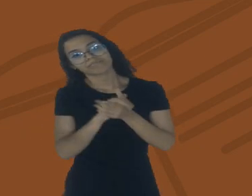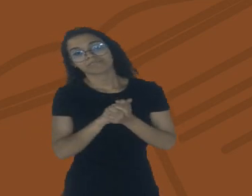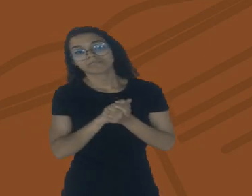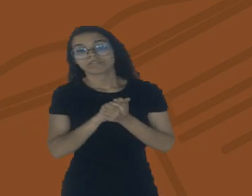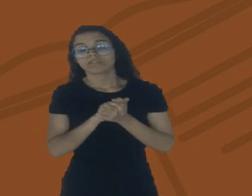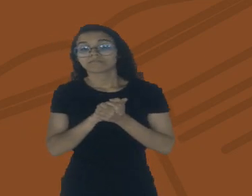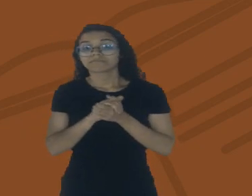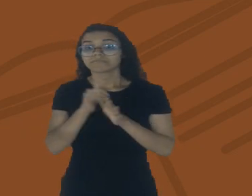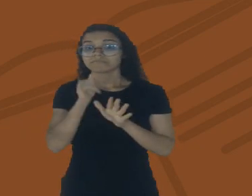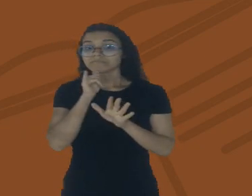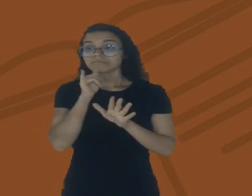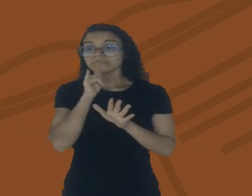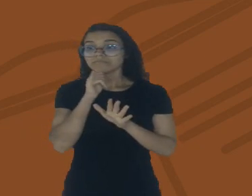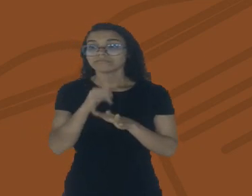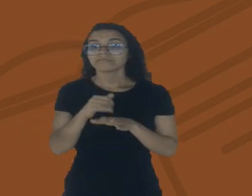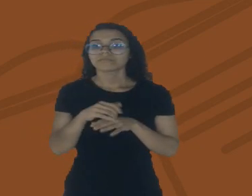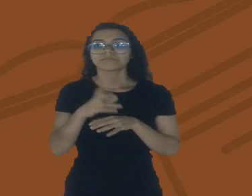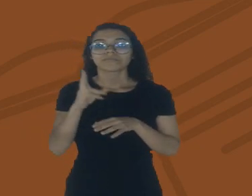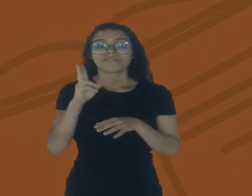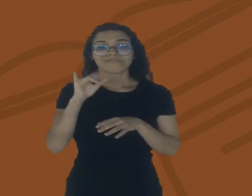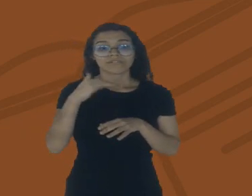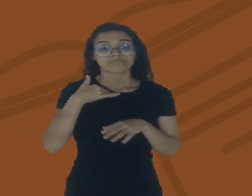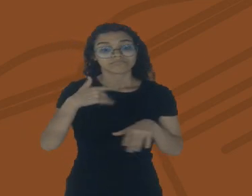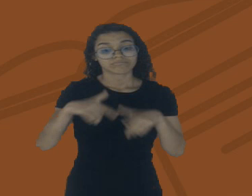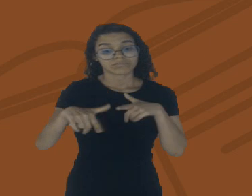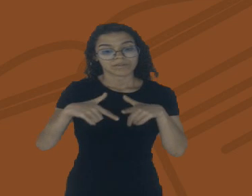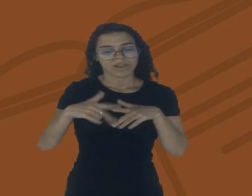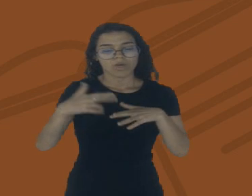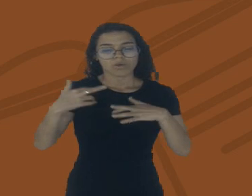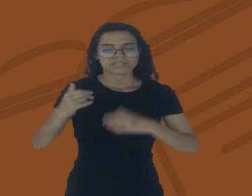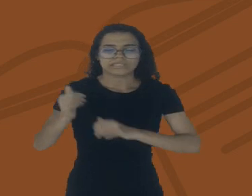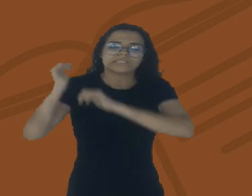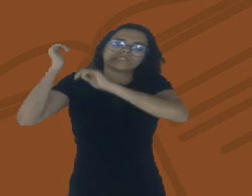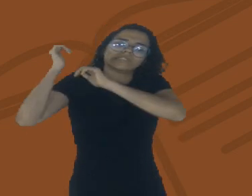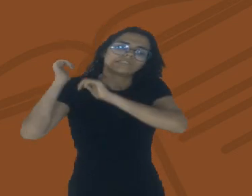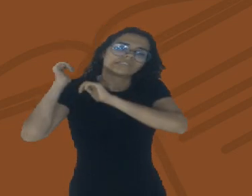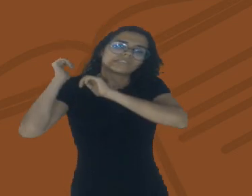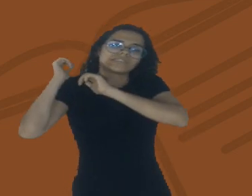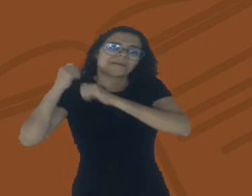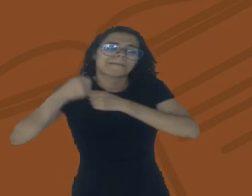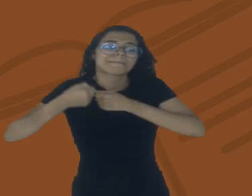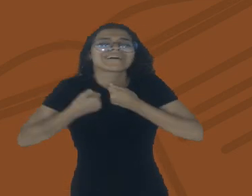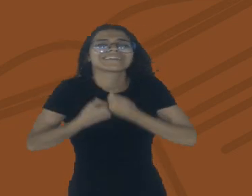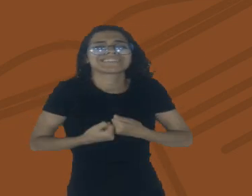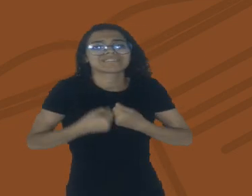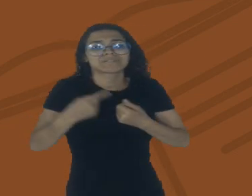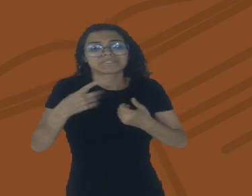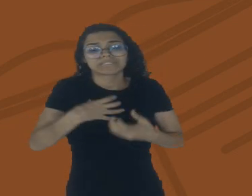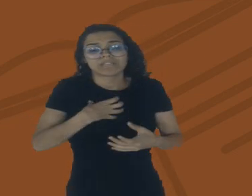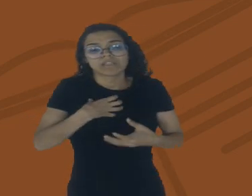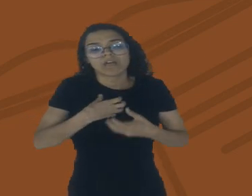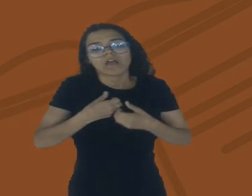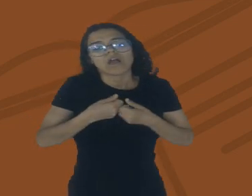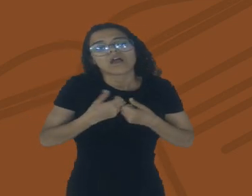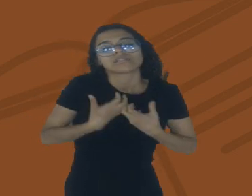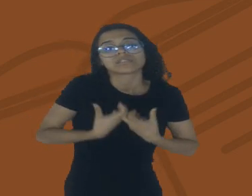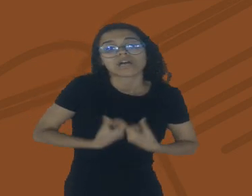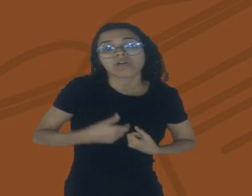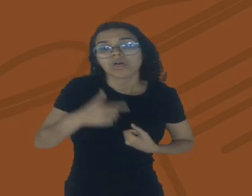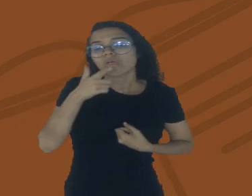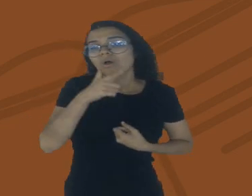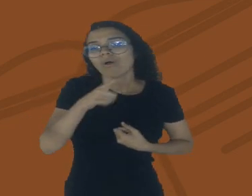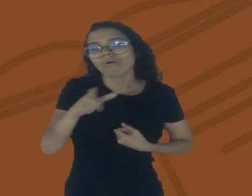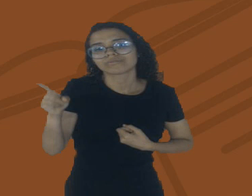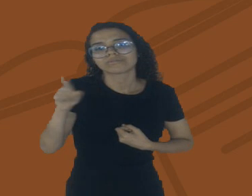exemplo, eu vou trabalhar carregando peso de alguma coisa, então você está tão cansado que você não consegue nem